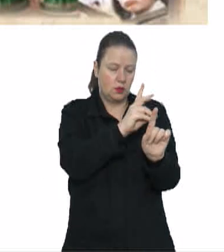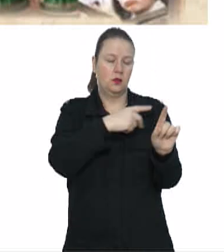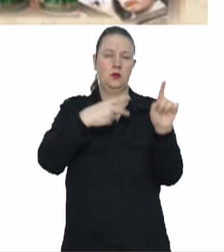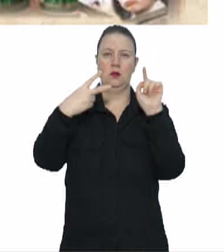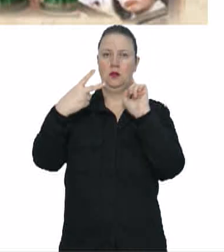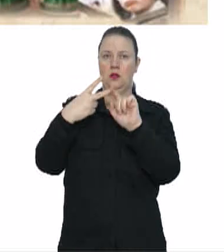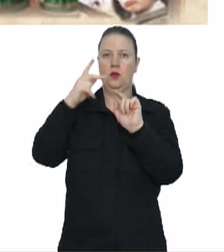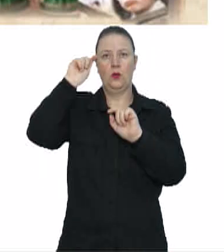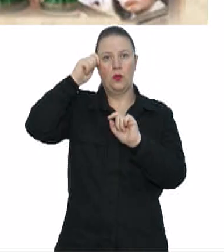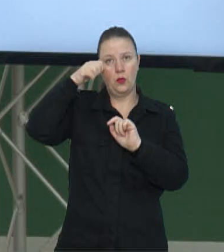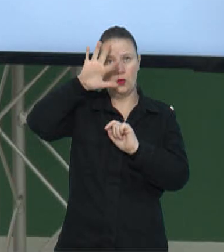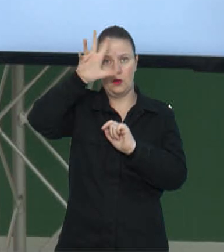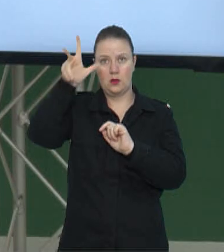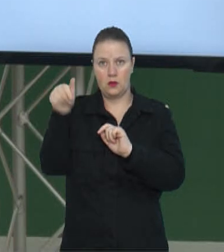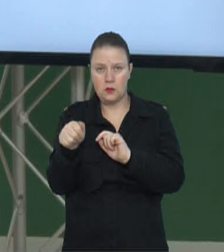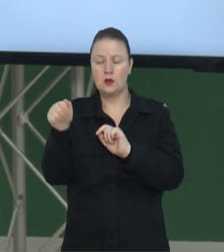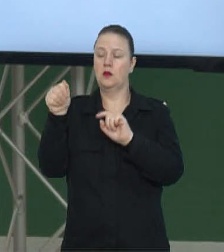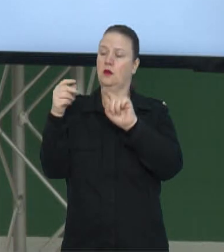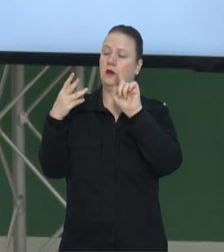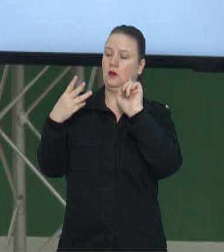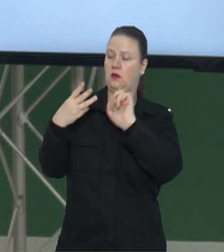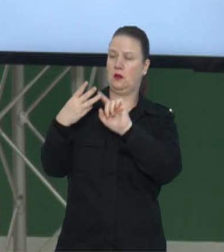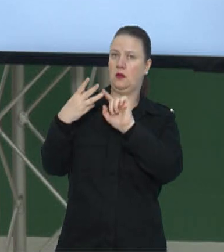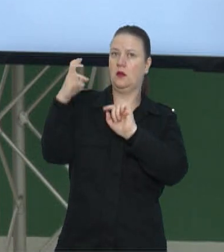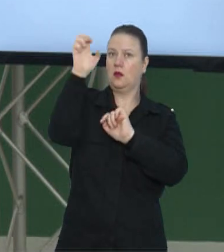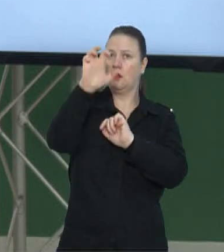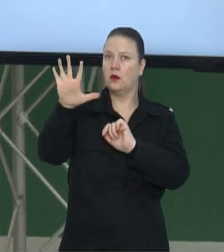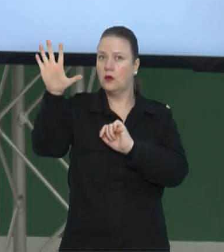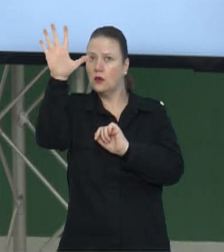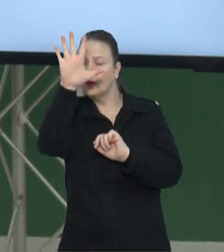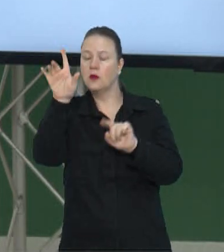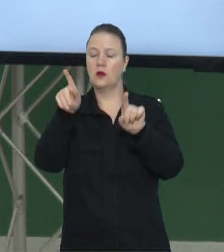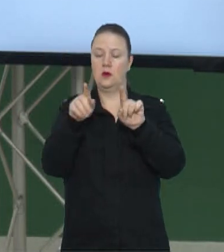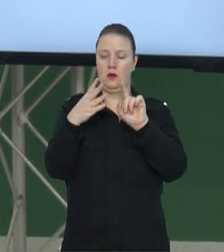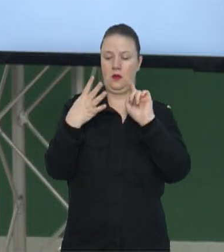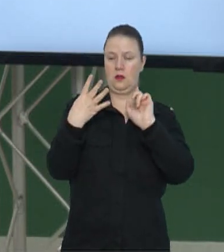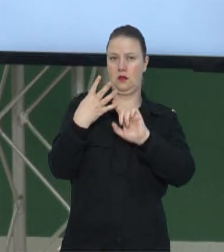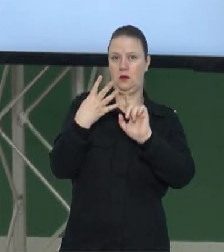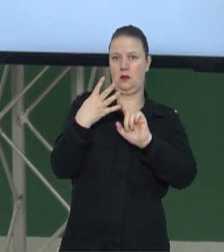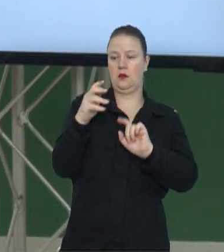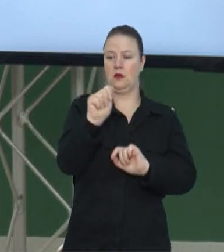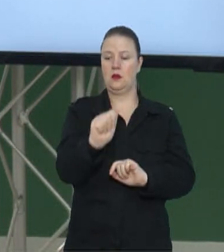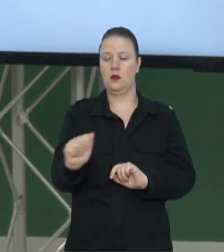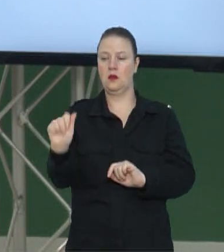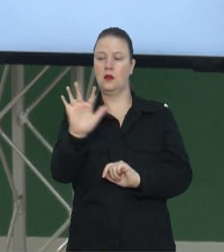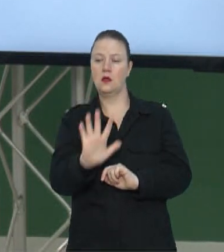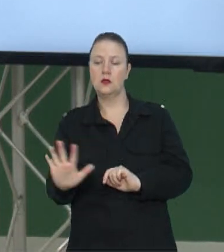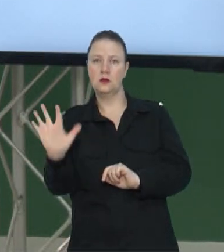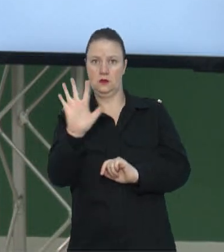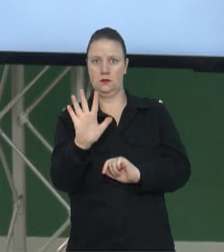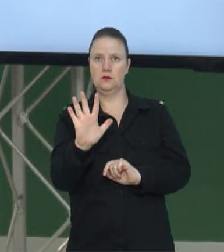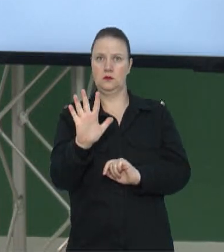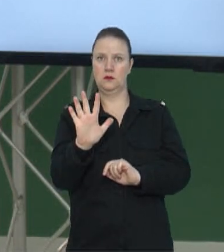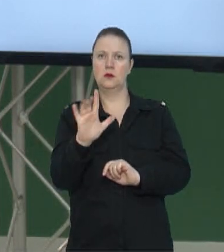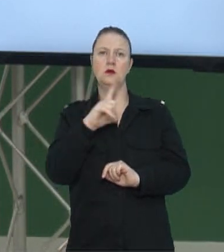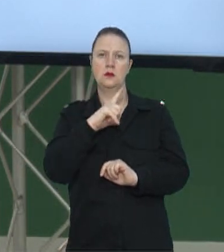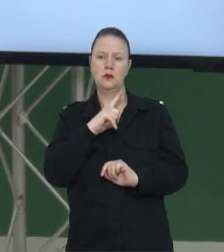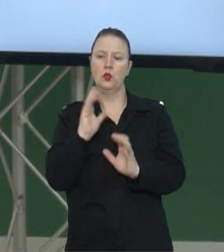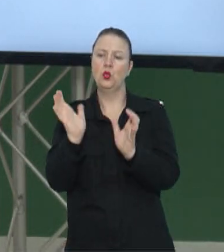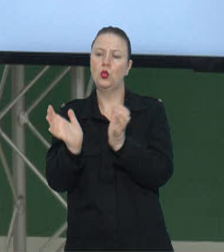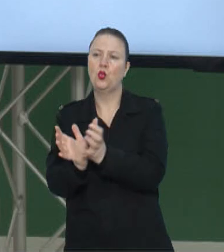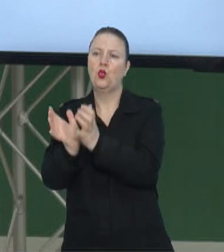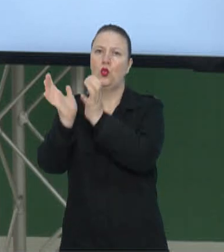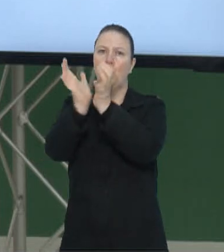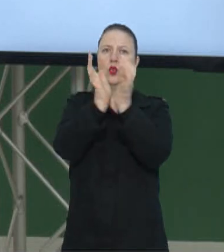africanos, europeus e asiáticos. Então nós temos grandes grupos, vamos dizer assim, étnicos, que formaram